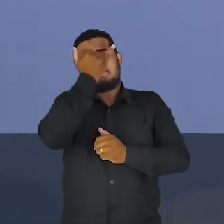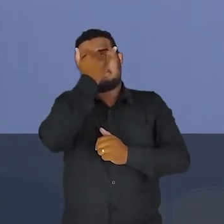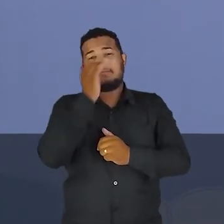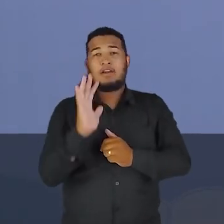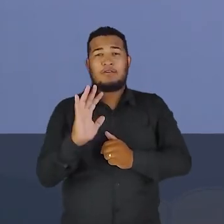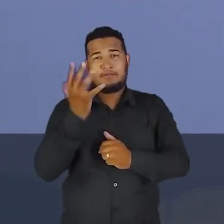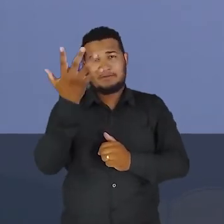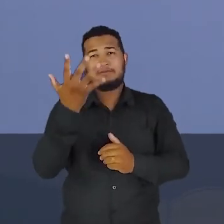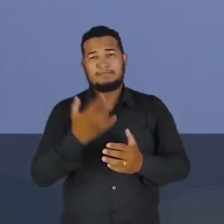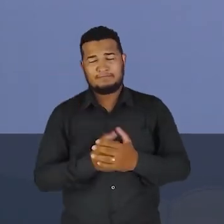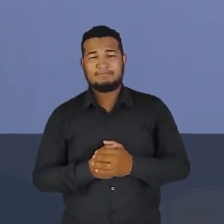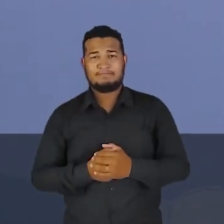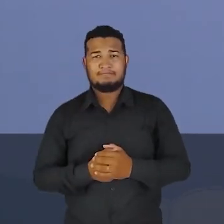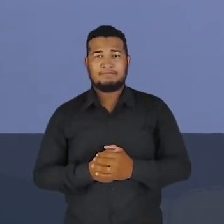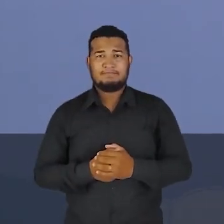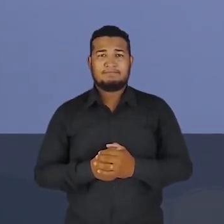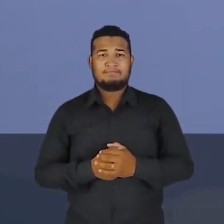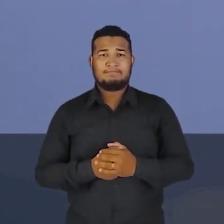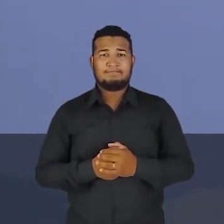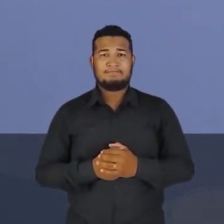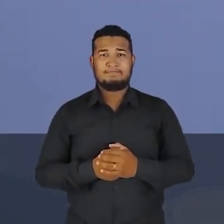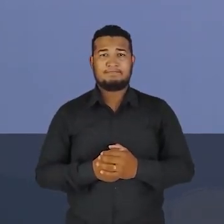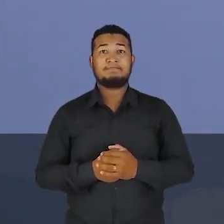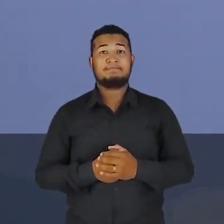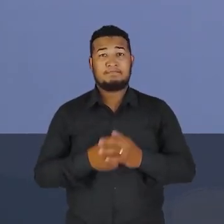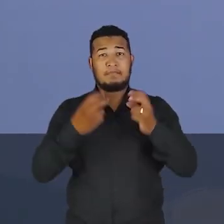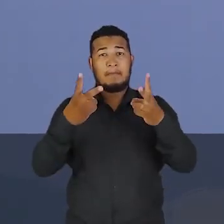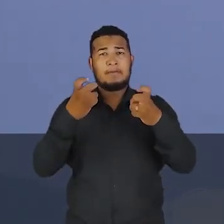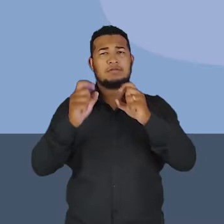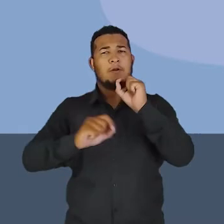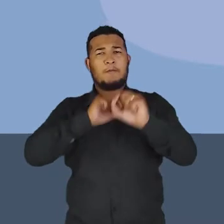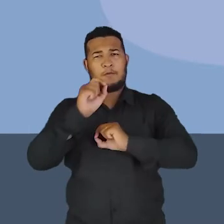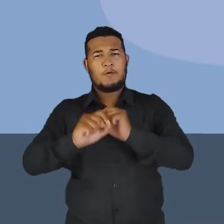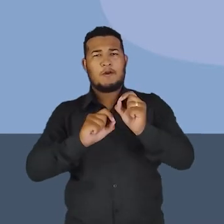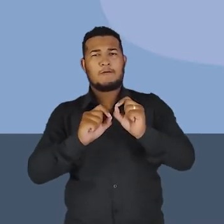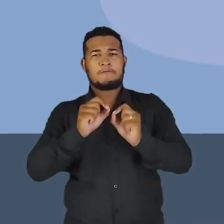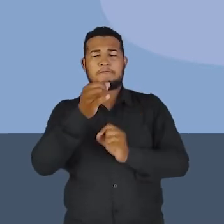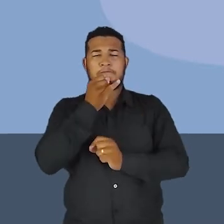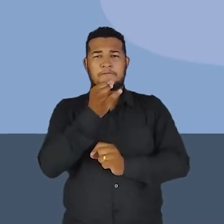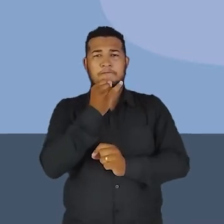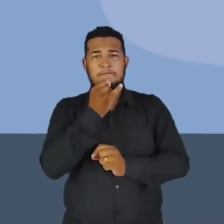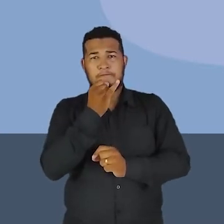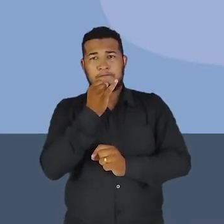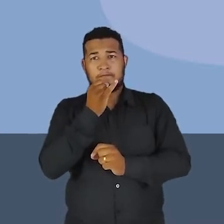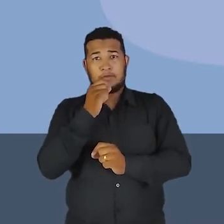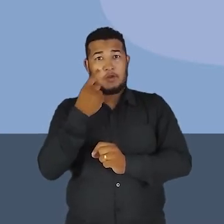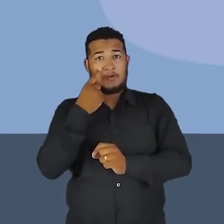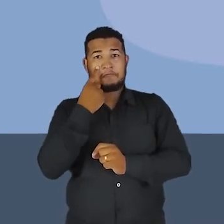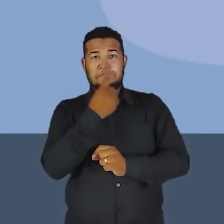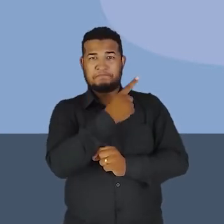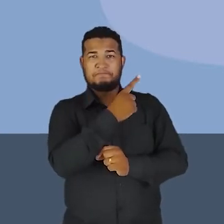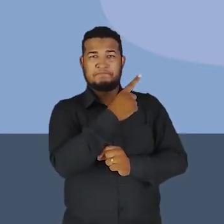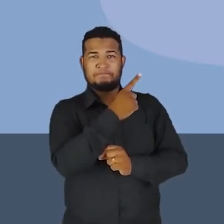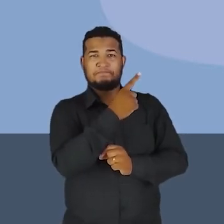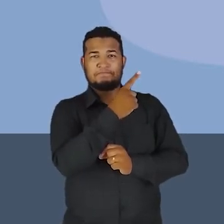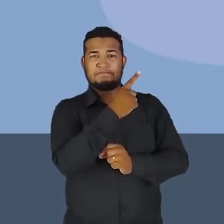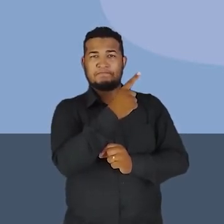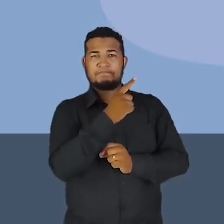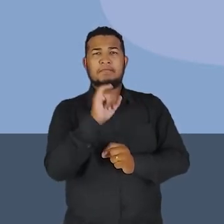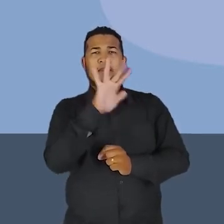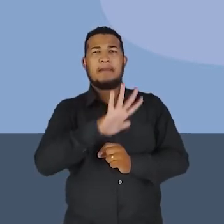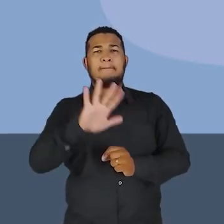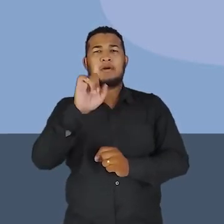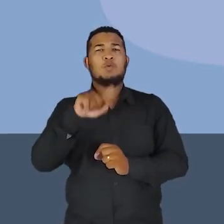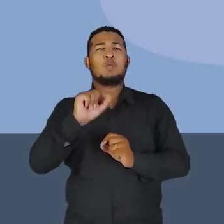como grosseiramente a gente diz por aí. Observem que essas imagens que vocês veem, elas